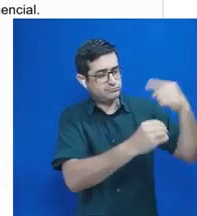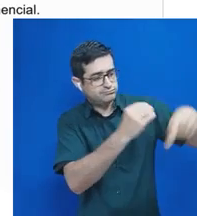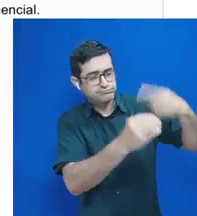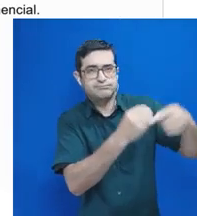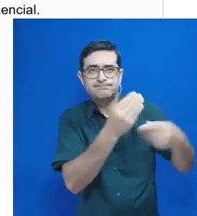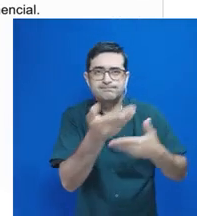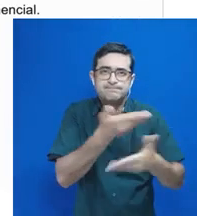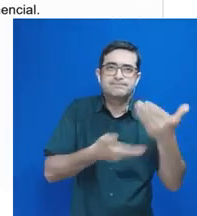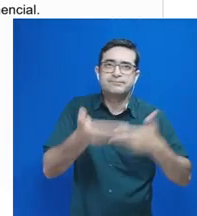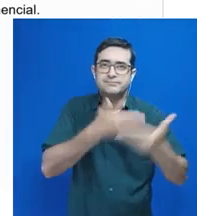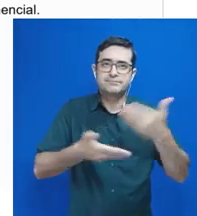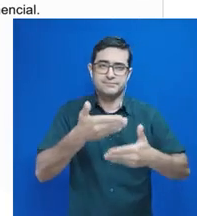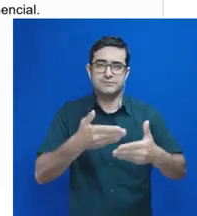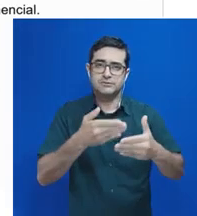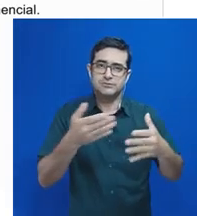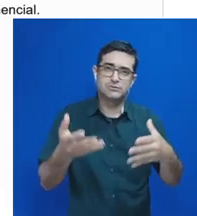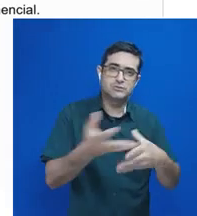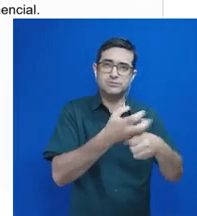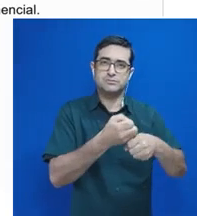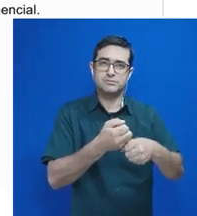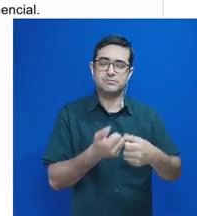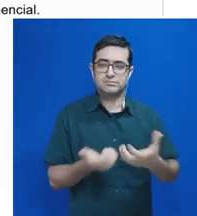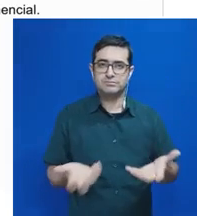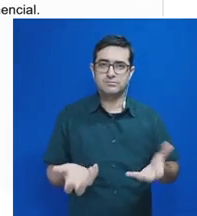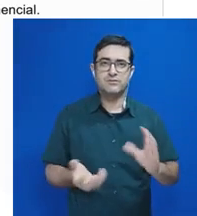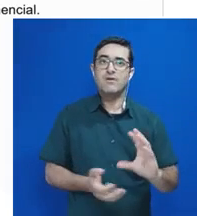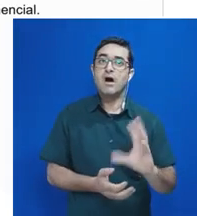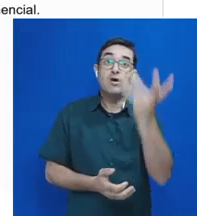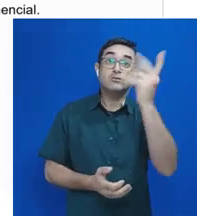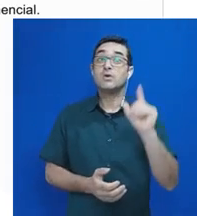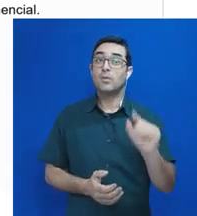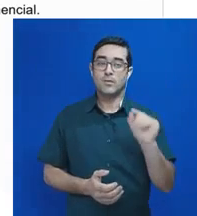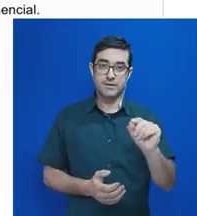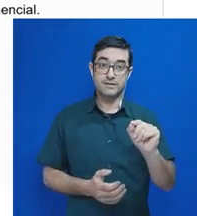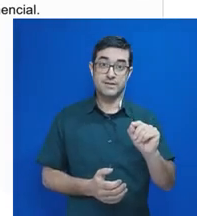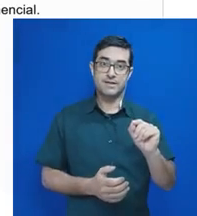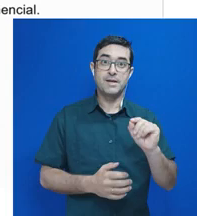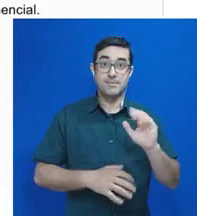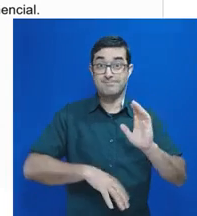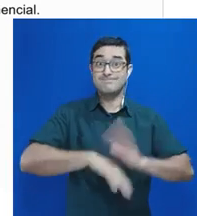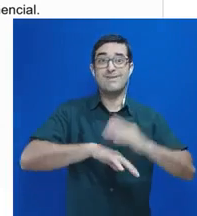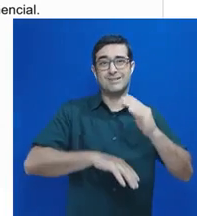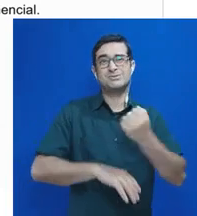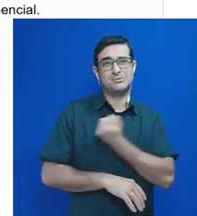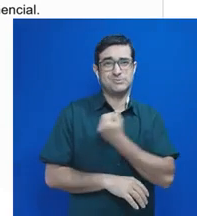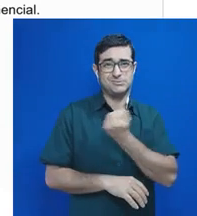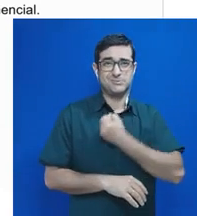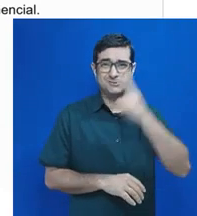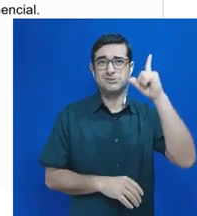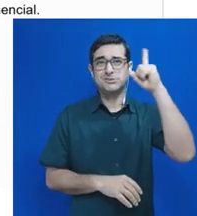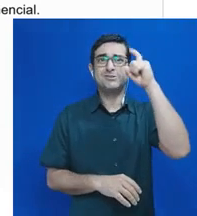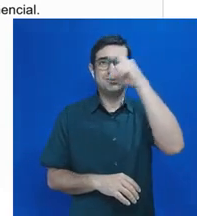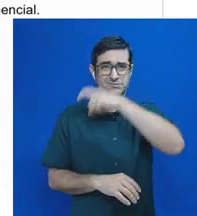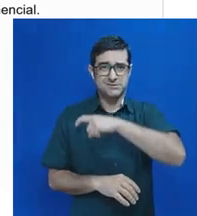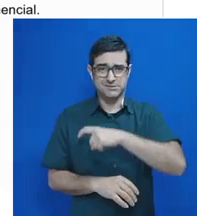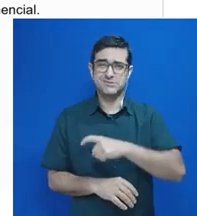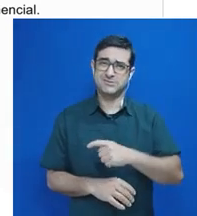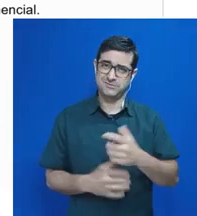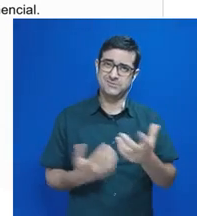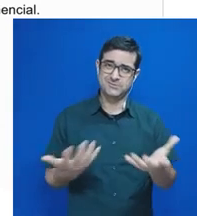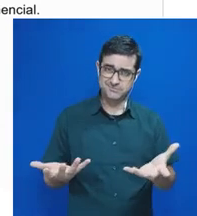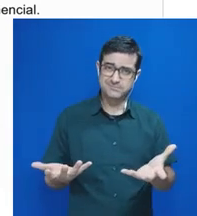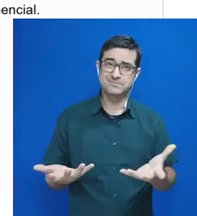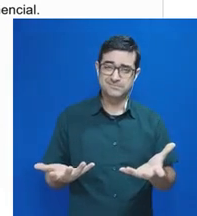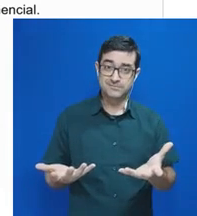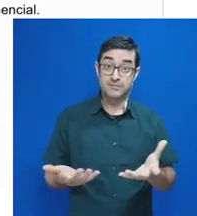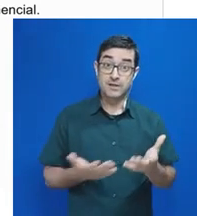quando as duas moléculas interagirem. O que vai acontecer? Eu terei um número mais complicado e tudo, enfim. Então, para isso,